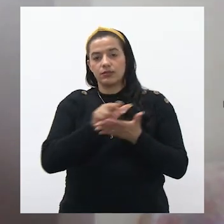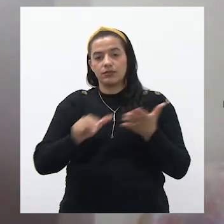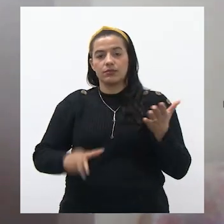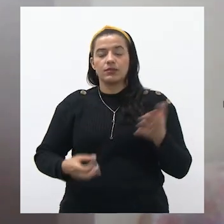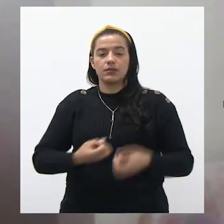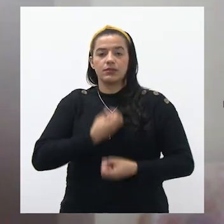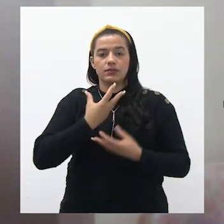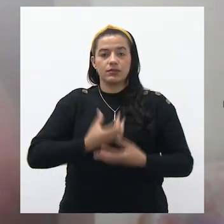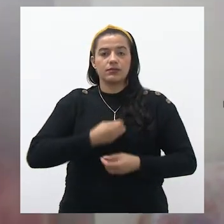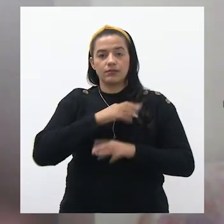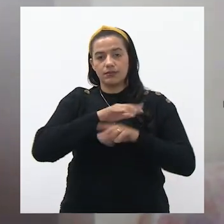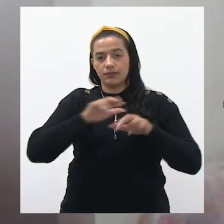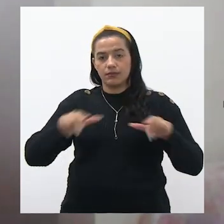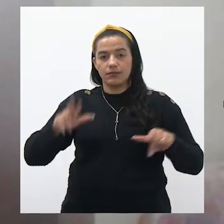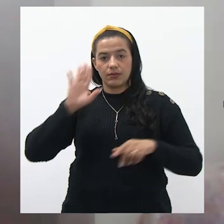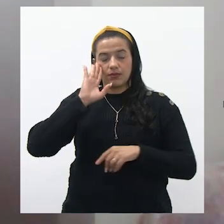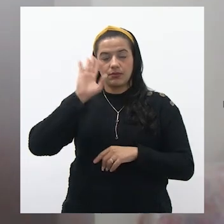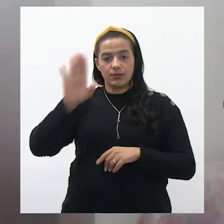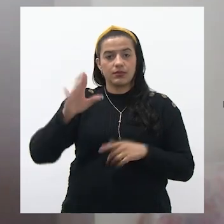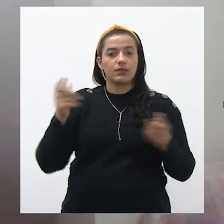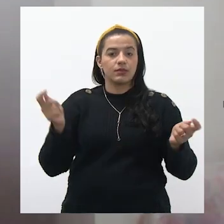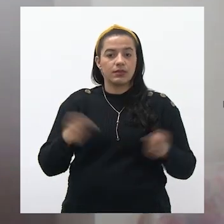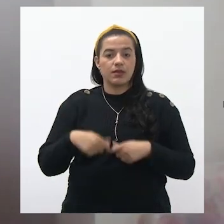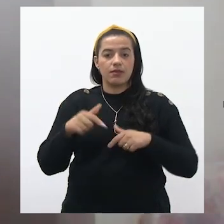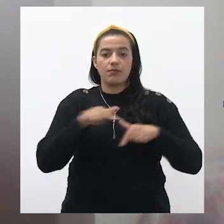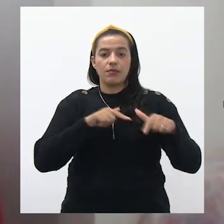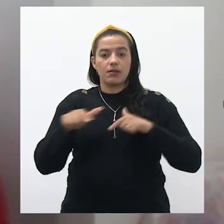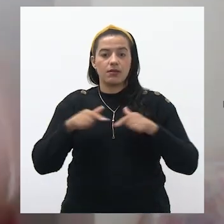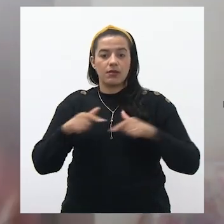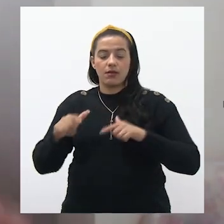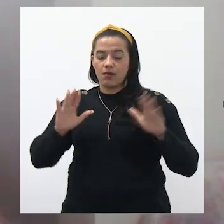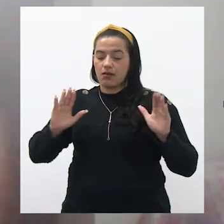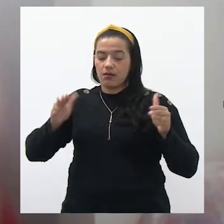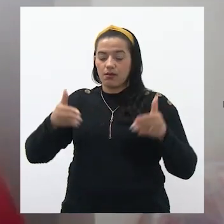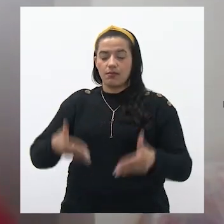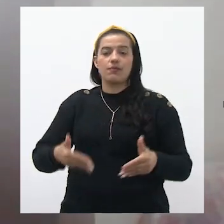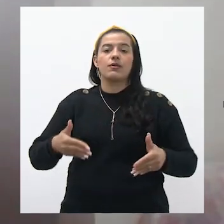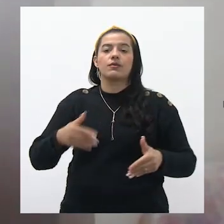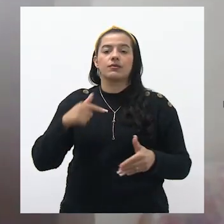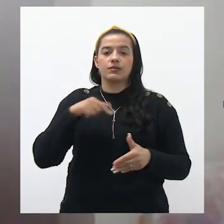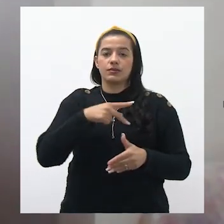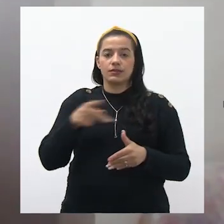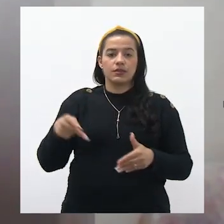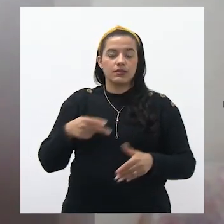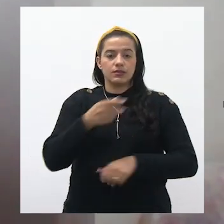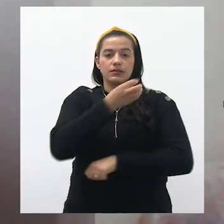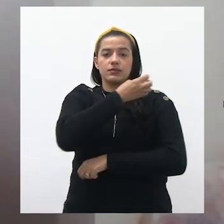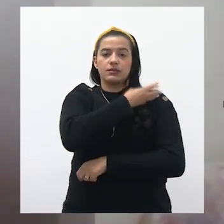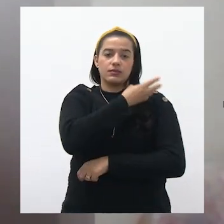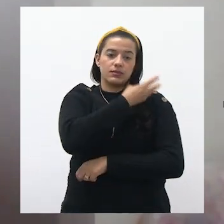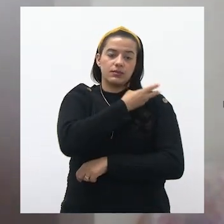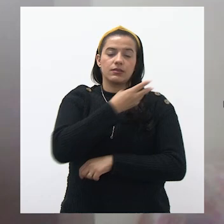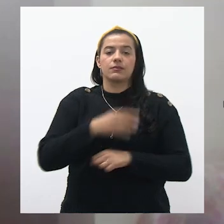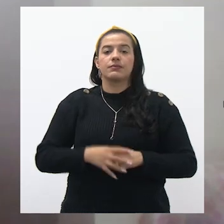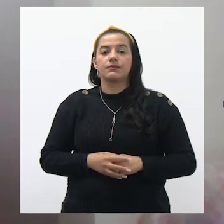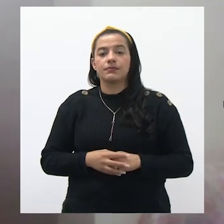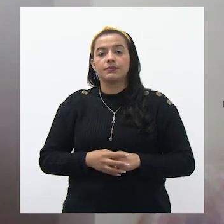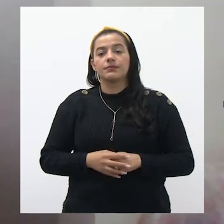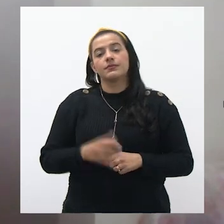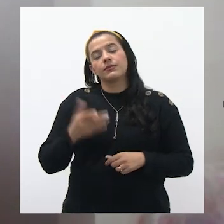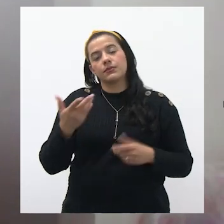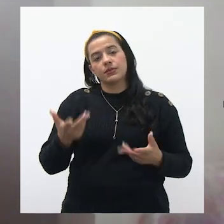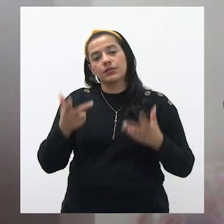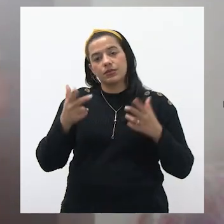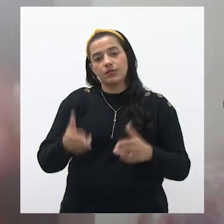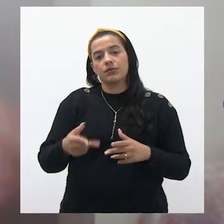socioemocionais priorizadas para serem trabalhadas de forma intencional nesta série. Assim como a gente tem